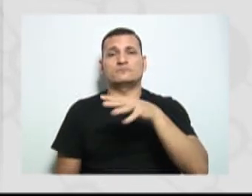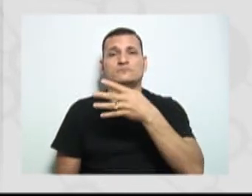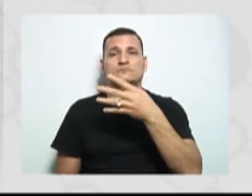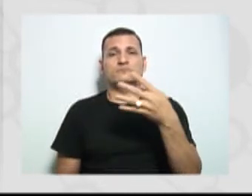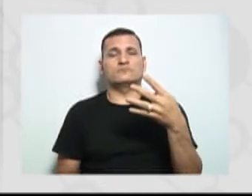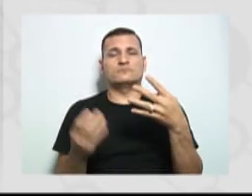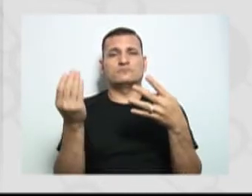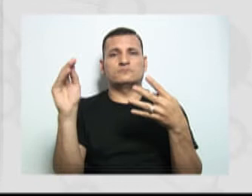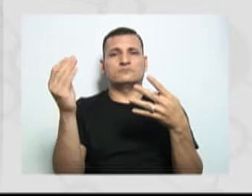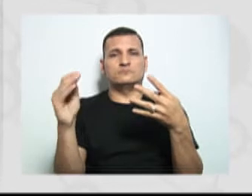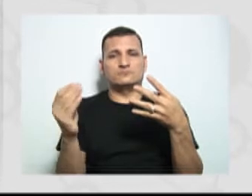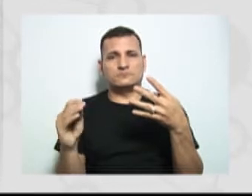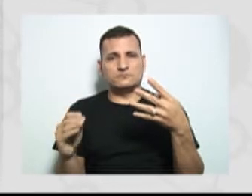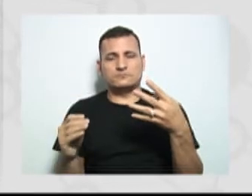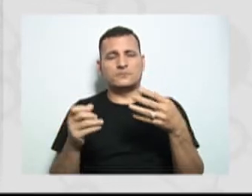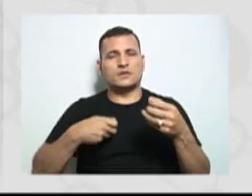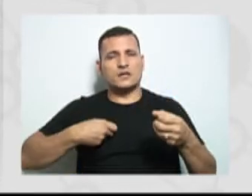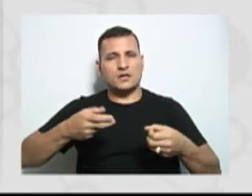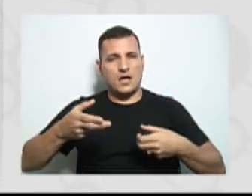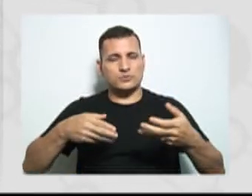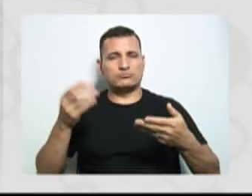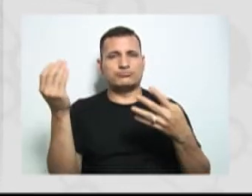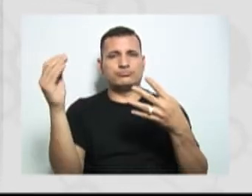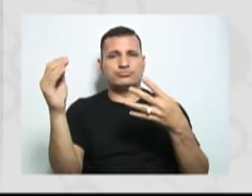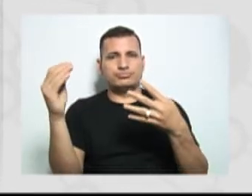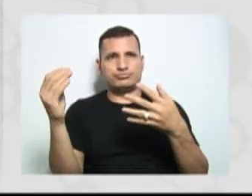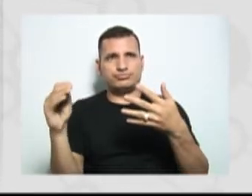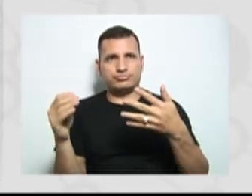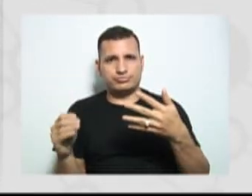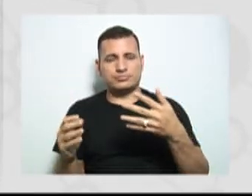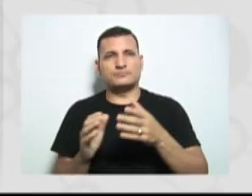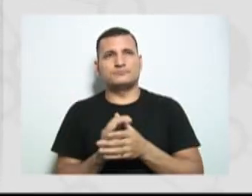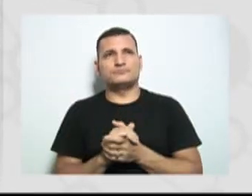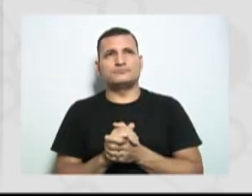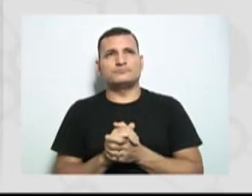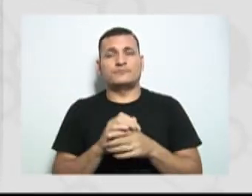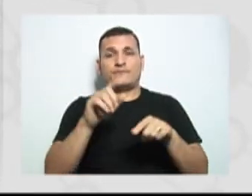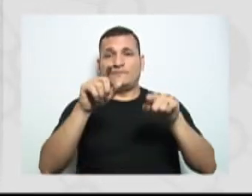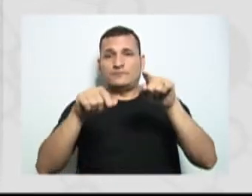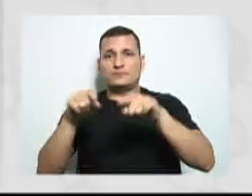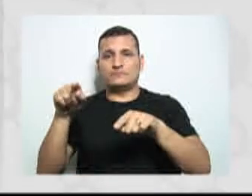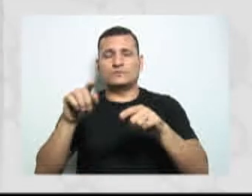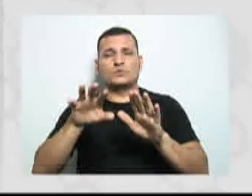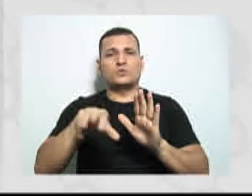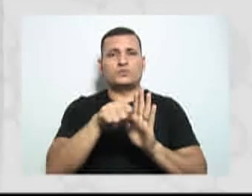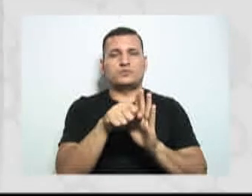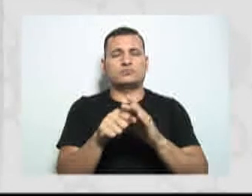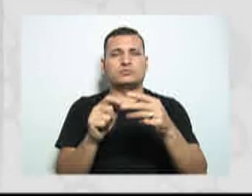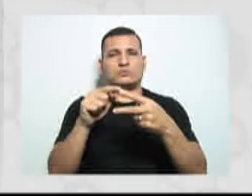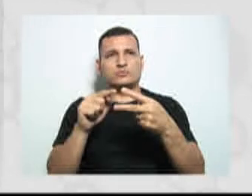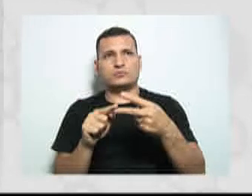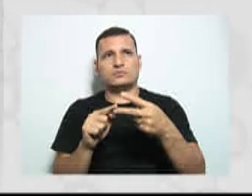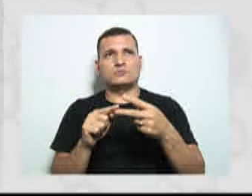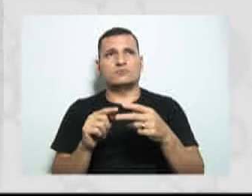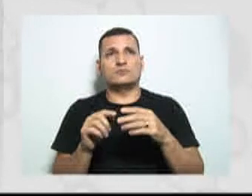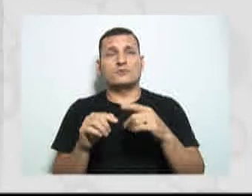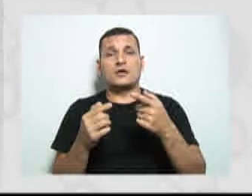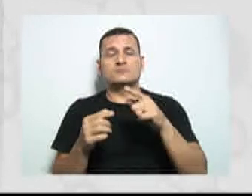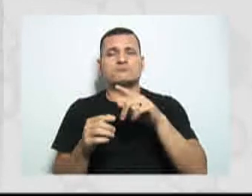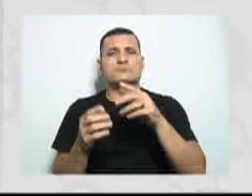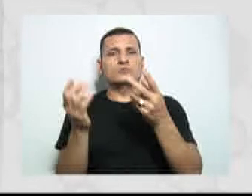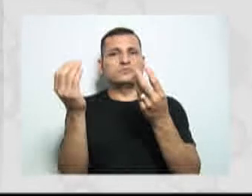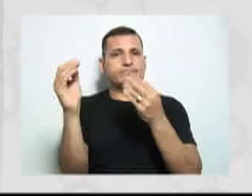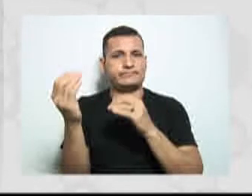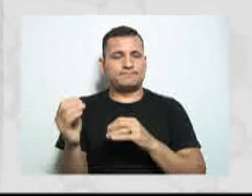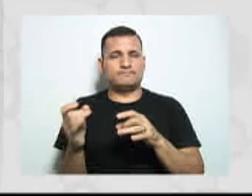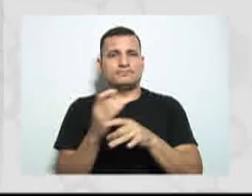preencher, certo? Com as despesas e custeio variável e custeio por absorção. Só que aqui eu trouxe ela já